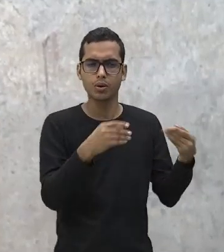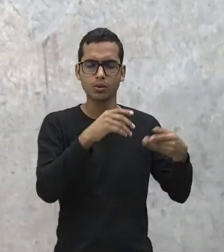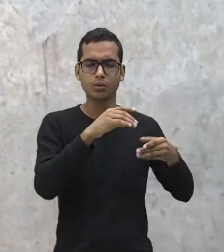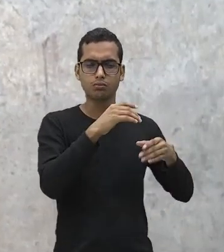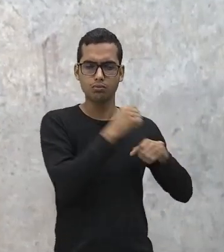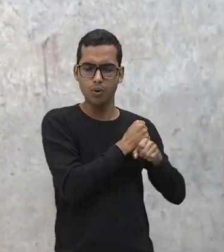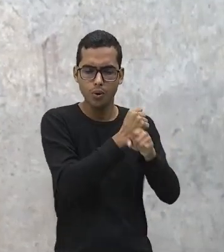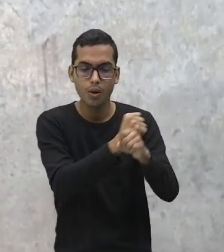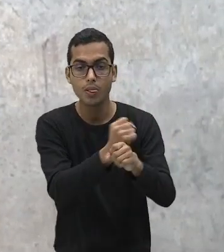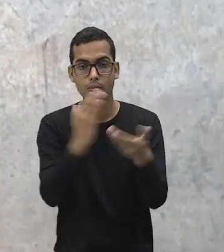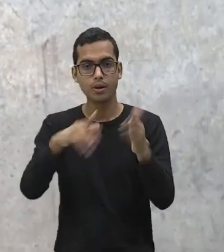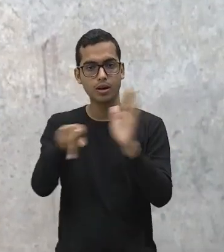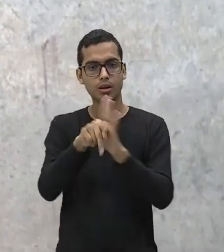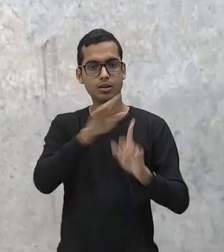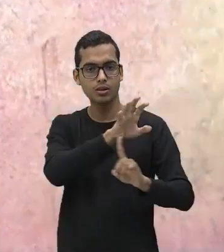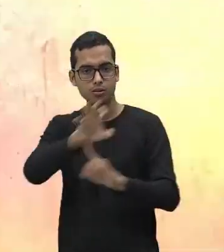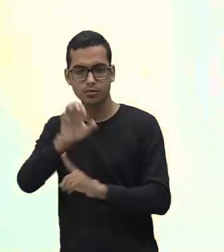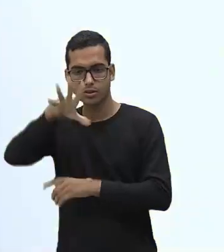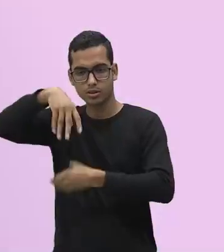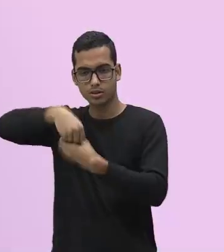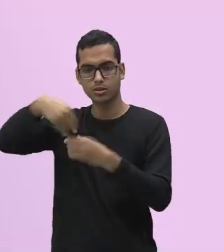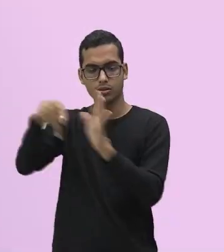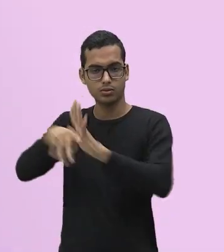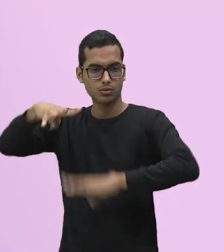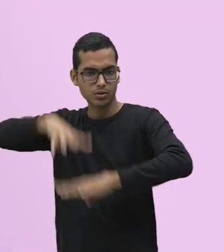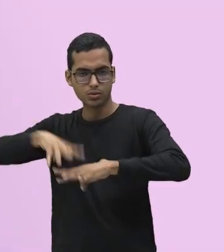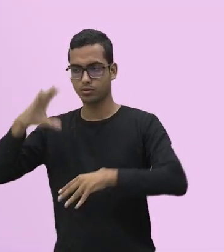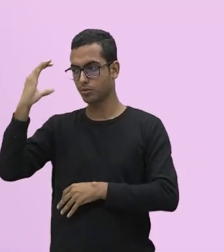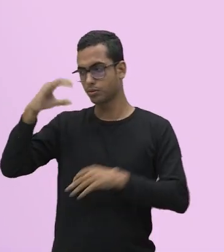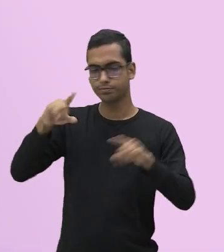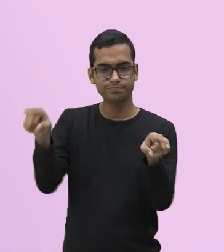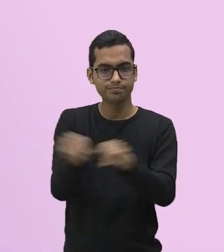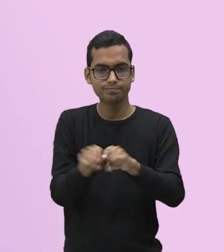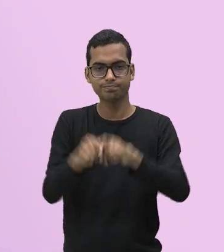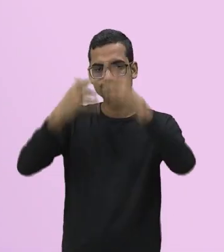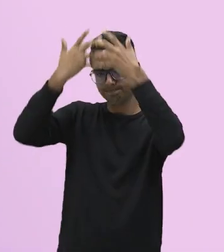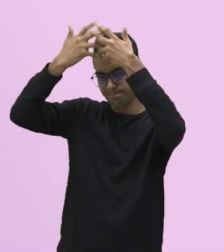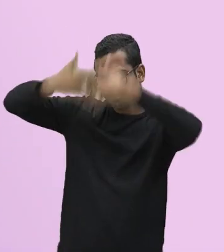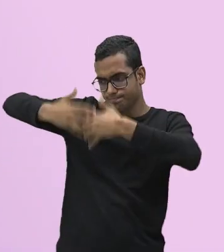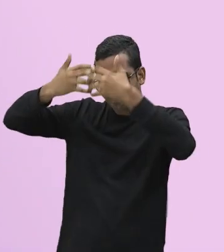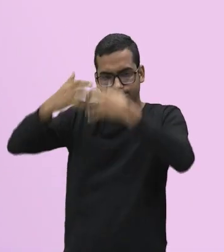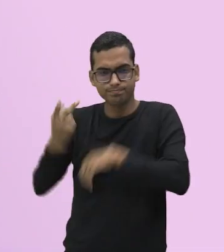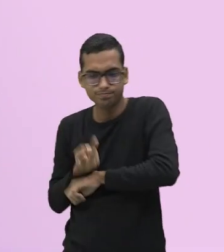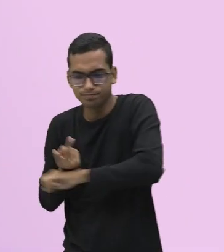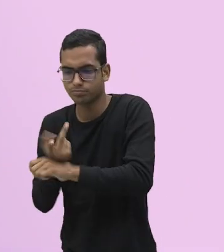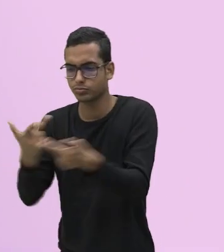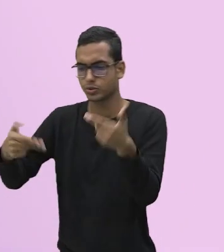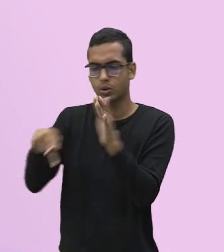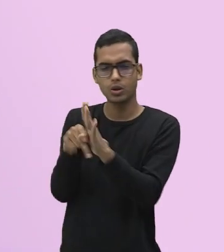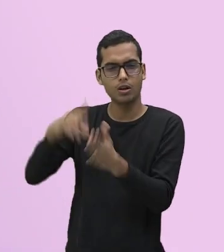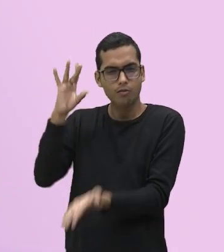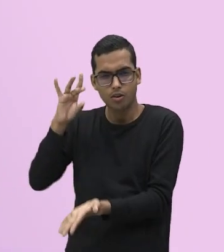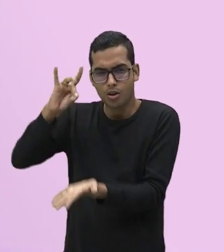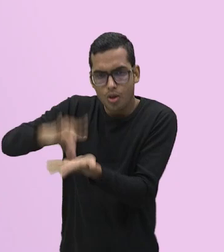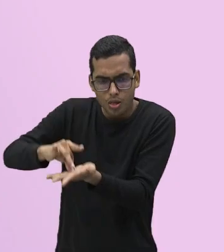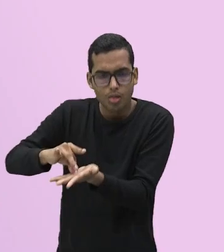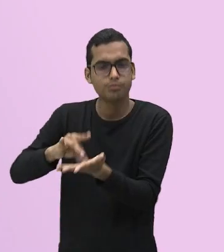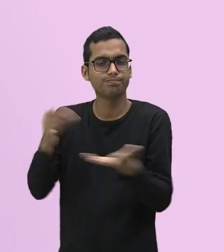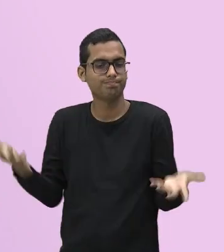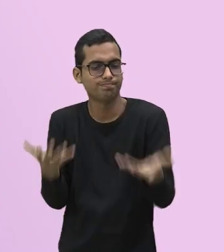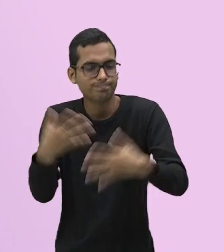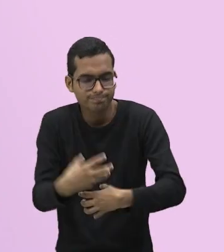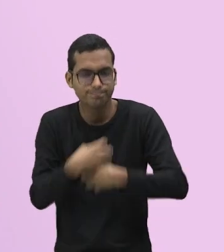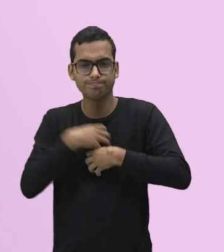matemática e na ciência é inegável. Sua abordagem racional e sua busca pela verdade foram uma fonte de inspiração